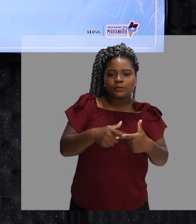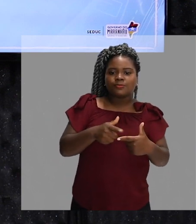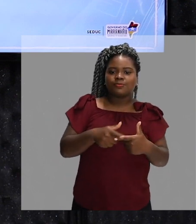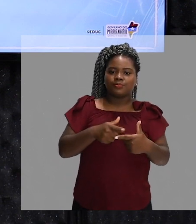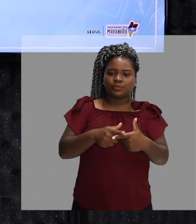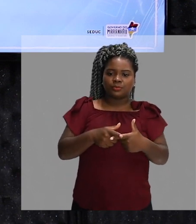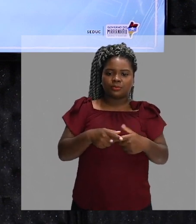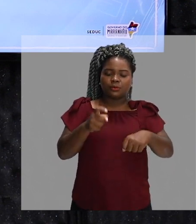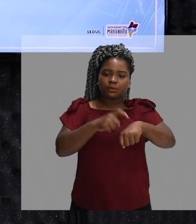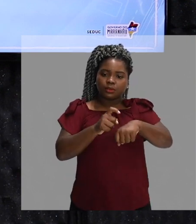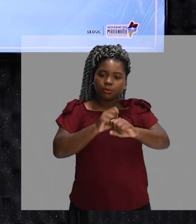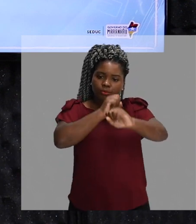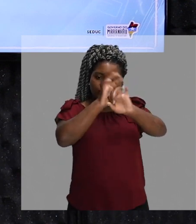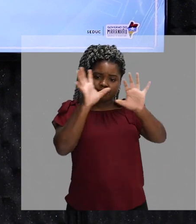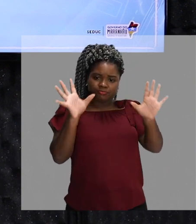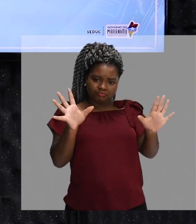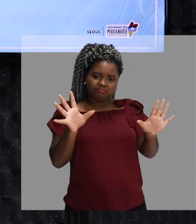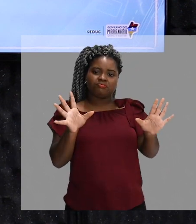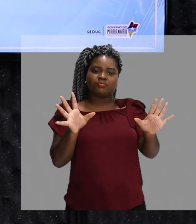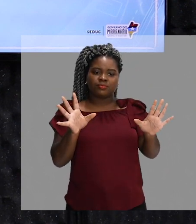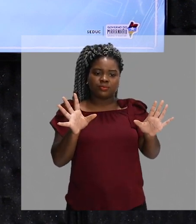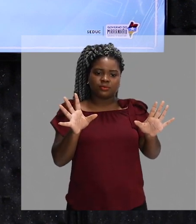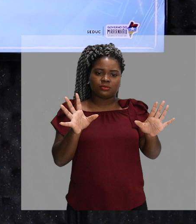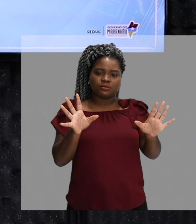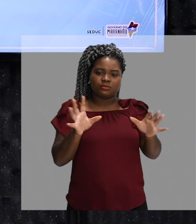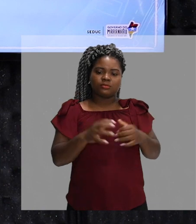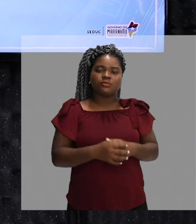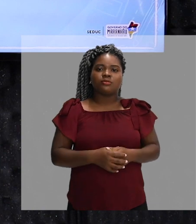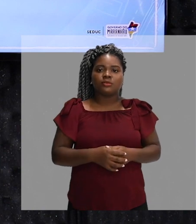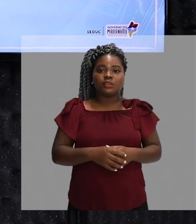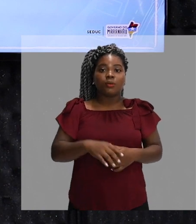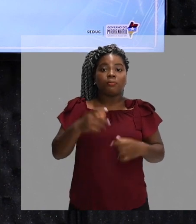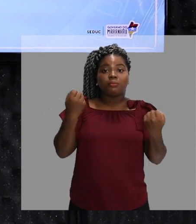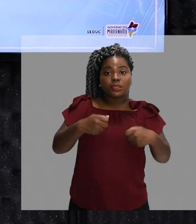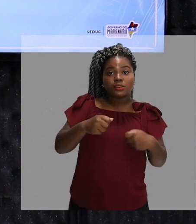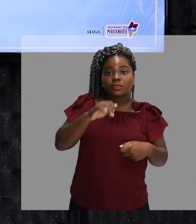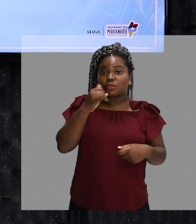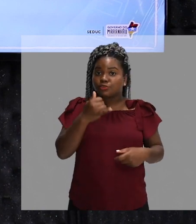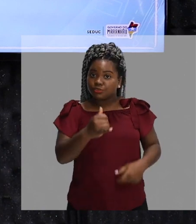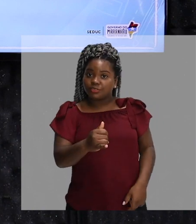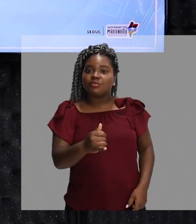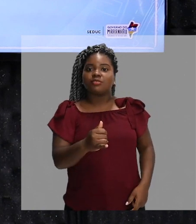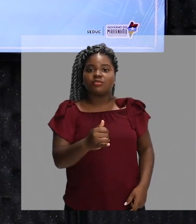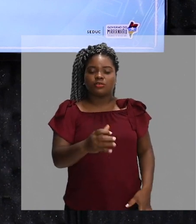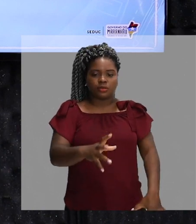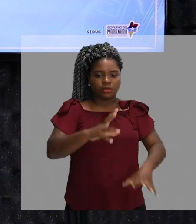sensores ativos. Eles emitem a fonte de energia e eles captam aquela energia que eles mesmos